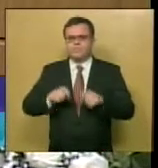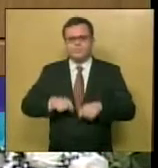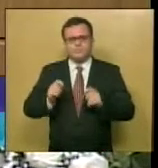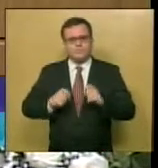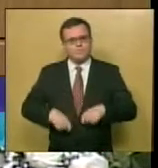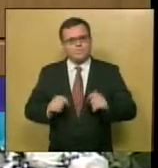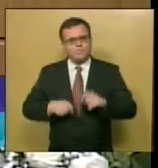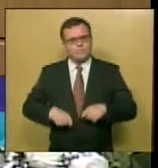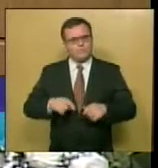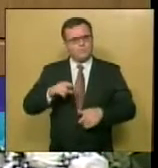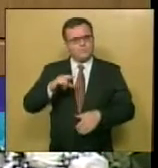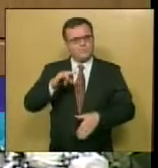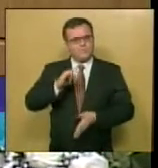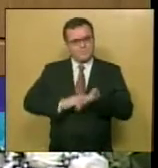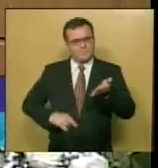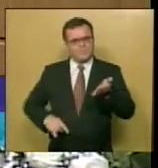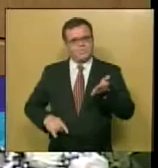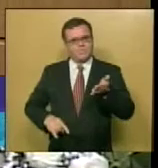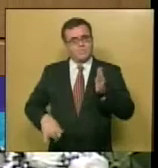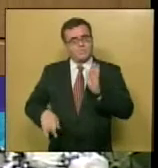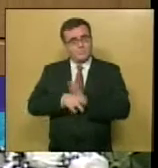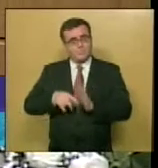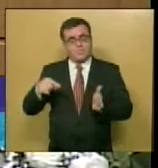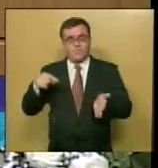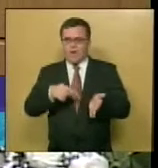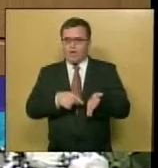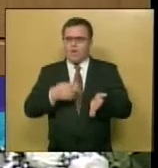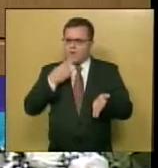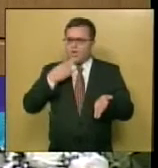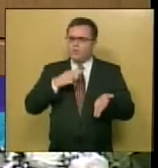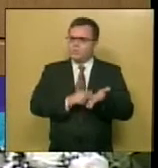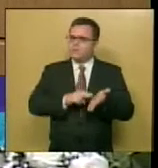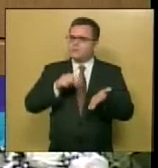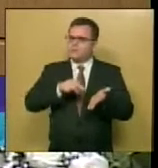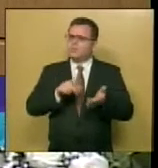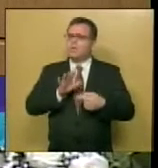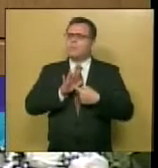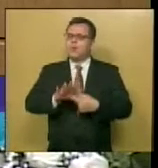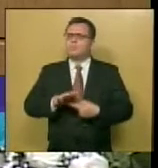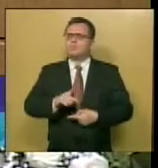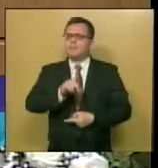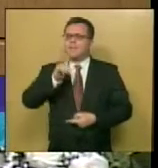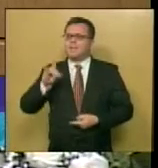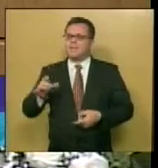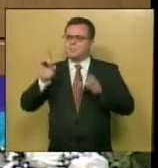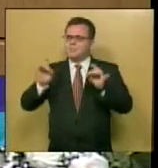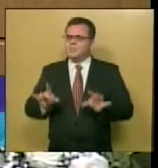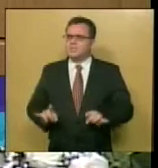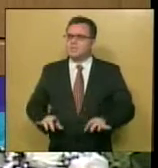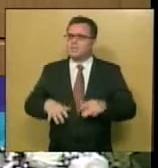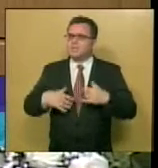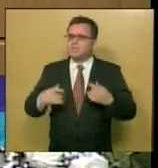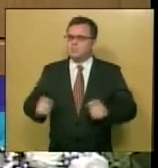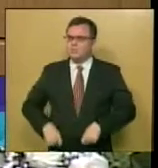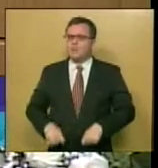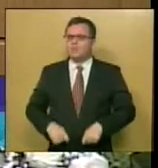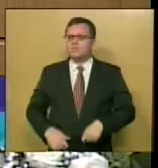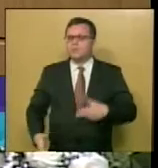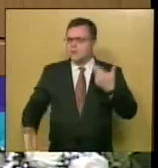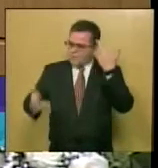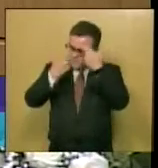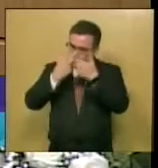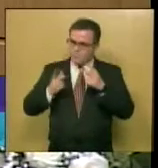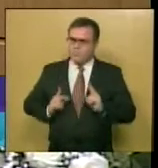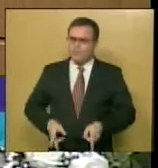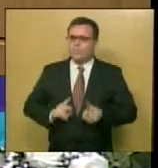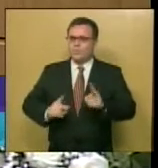e documental, eles são instrumentos que eternizam datas especiais, perpetuando no tempo a